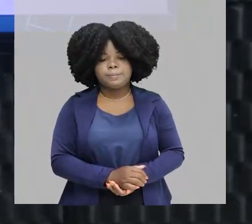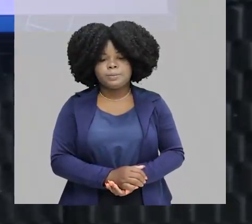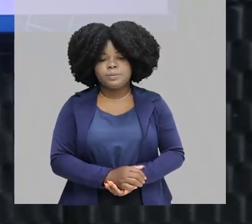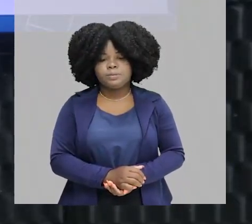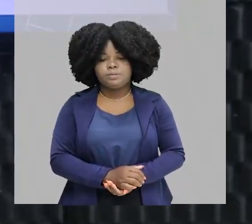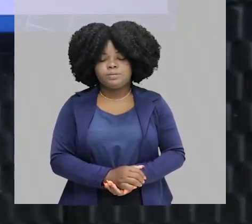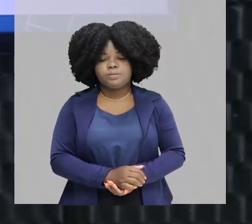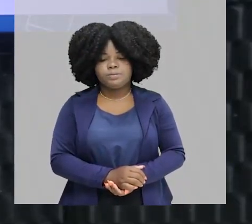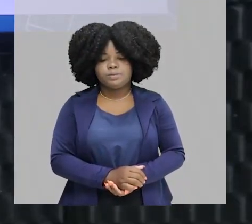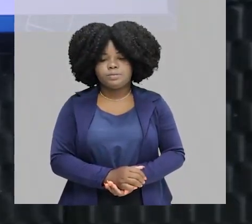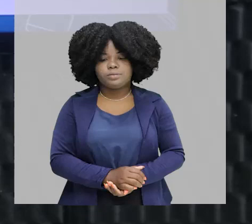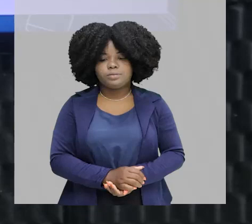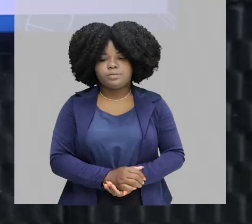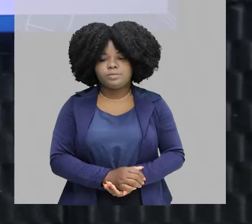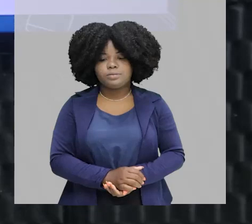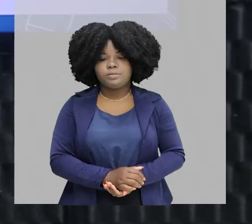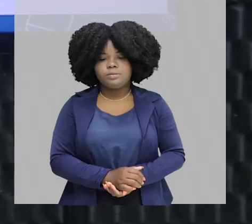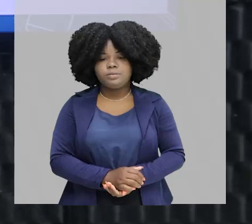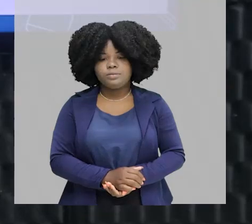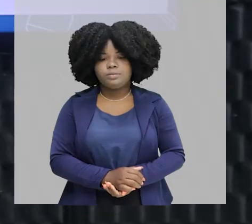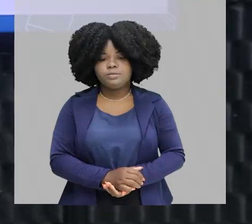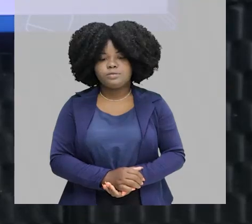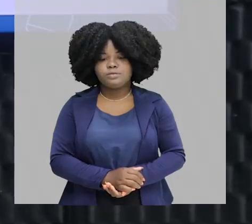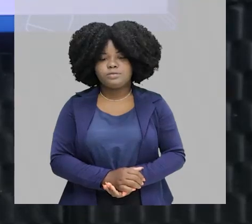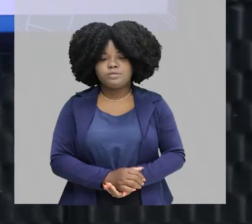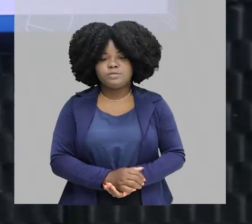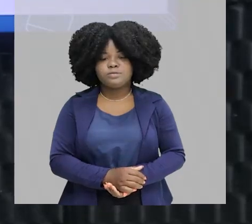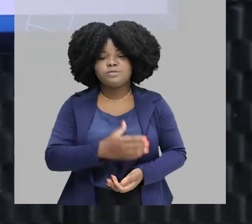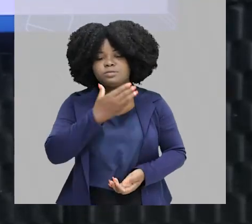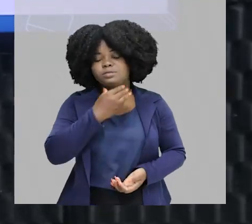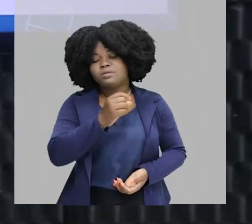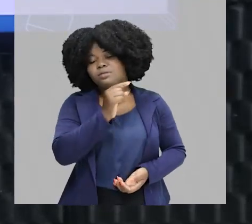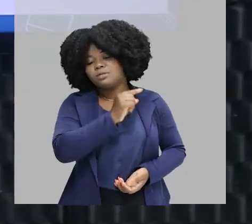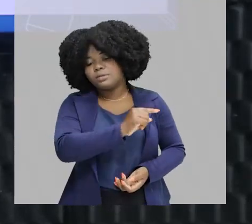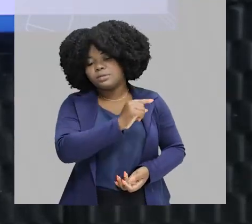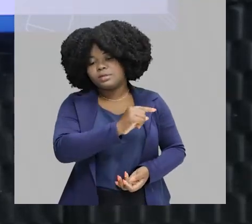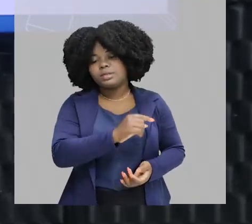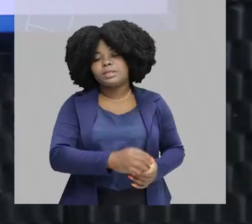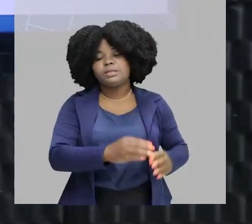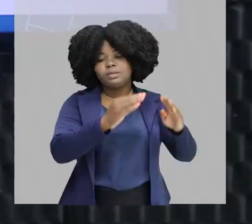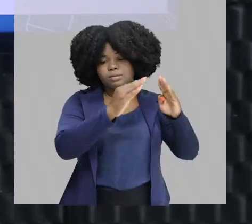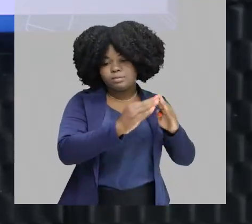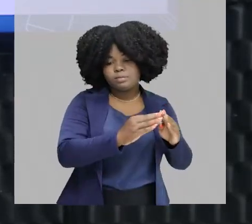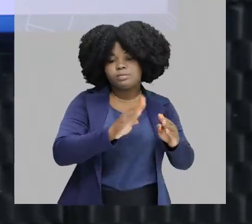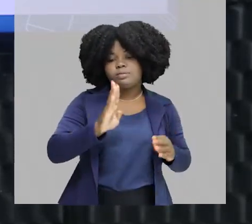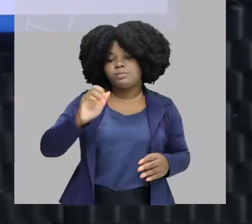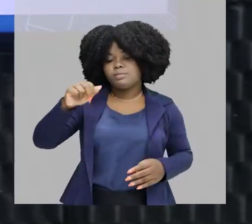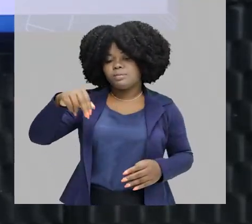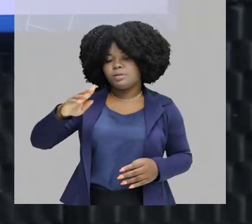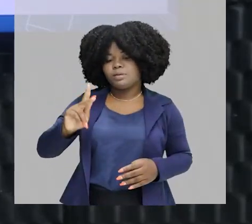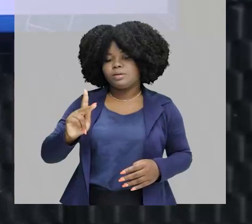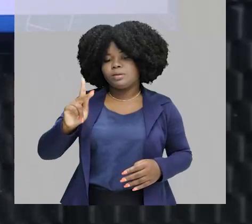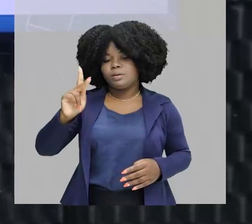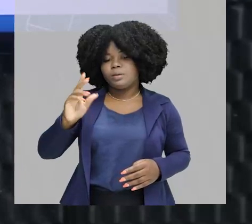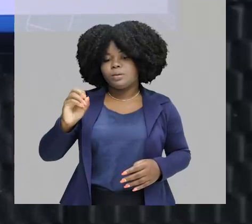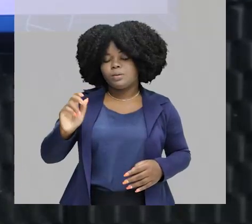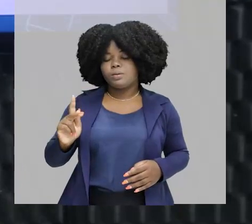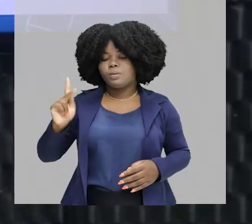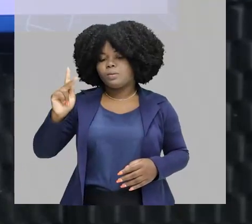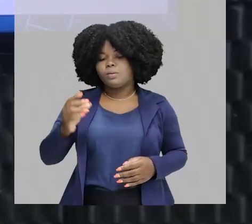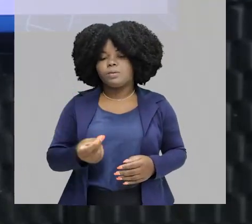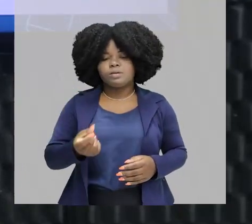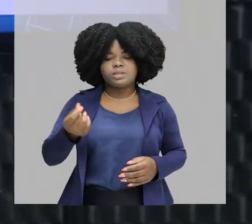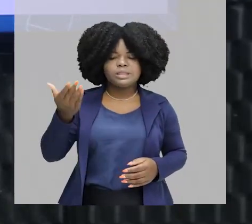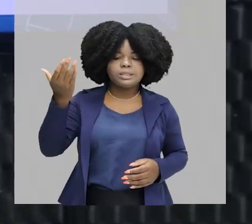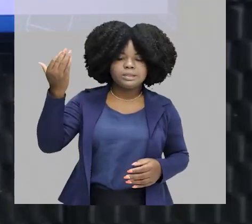Bangkok since he left school. Ele está morando ou vivendo em Bangkok desde que ele saiu